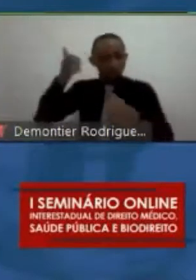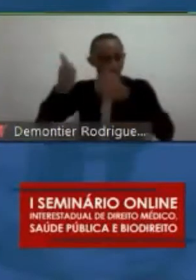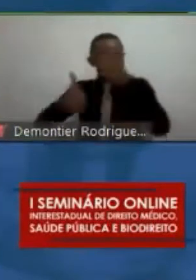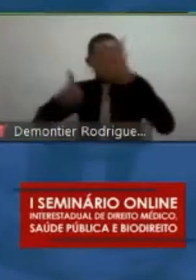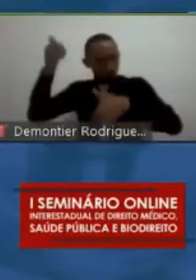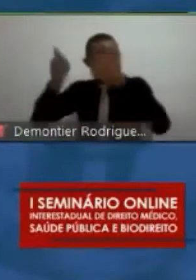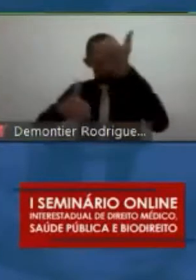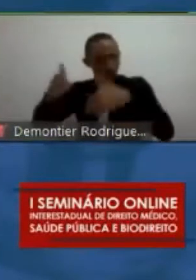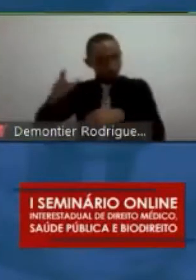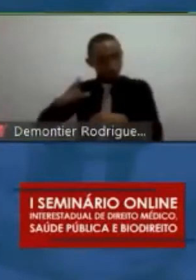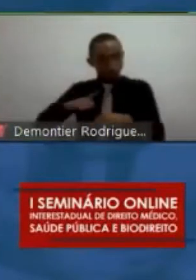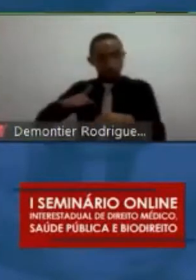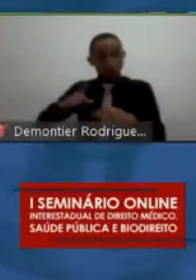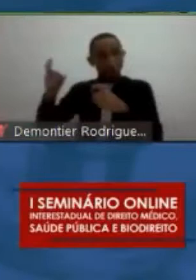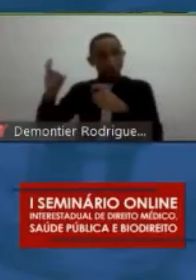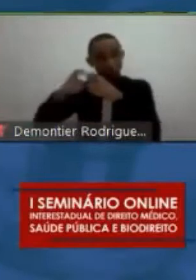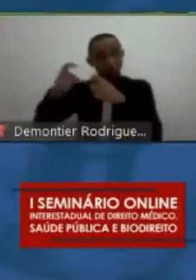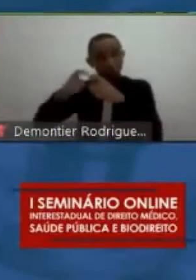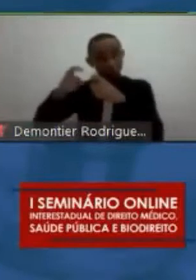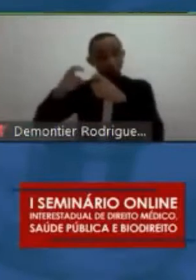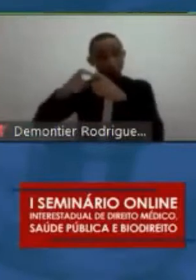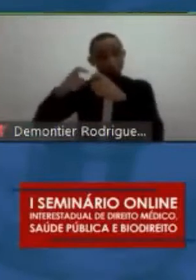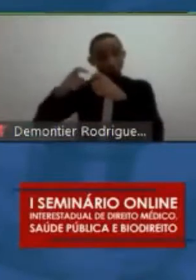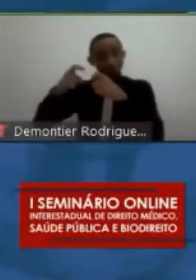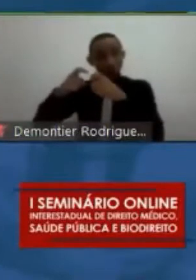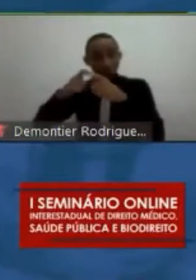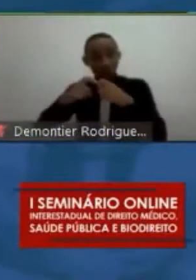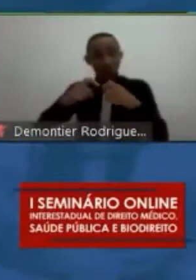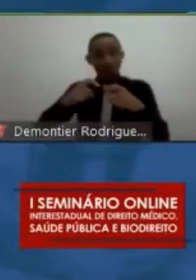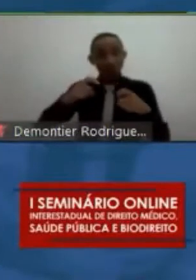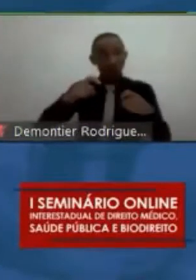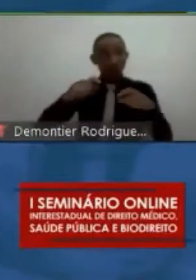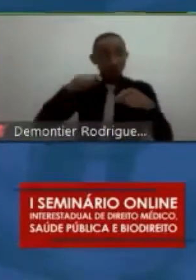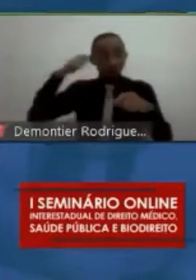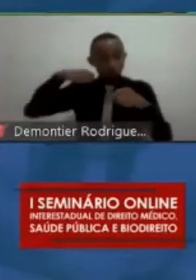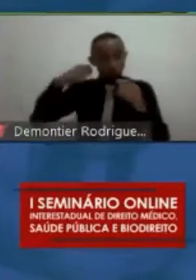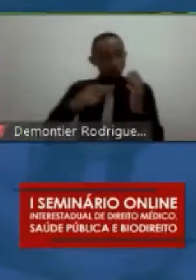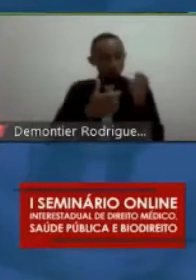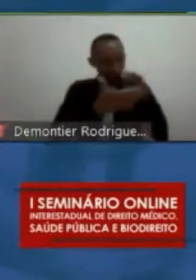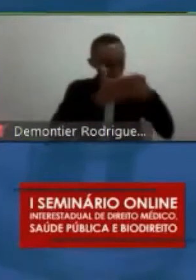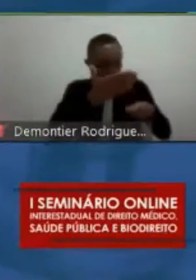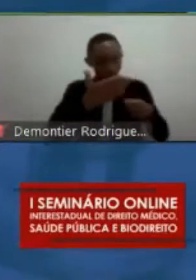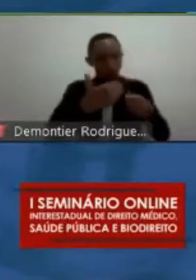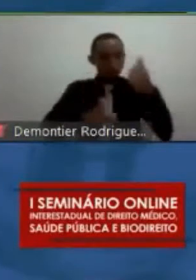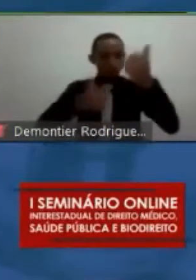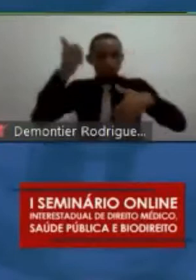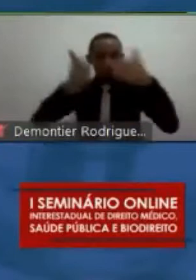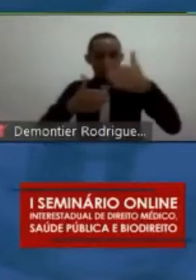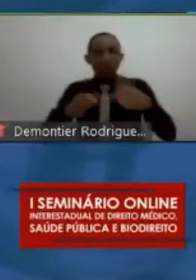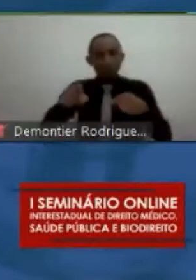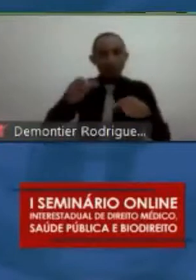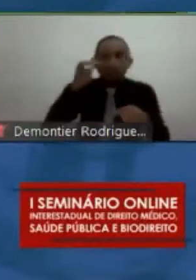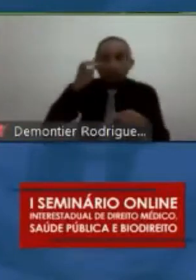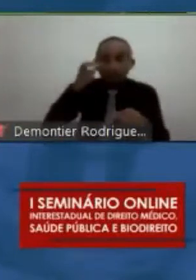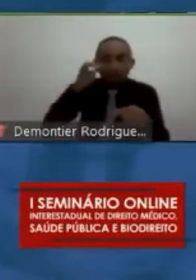dos médicos que foi o autor desse artigo, o Dr. Antônio Alceu dos Santos. Então, aqui recomendo que assistam a aula